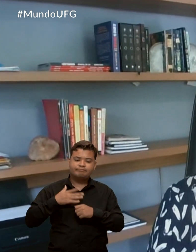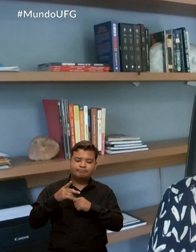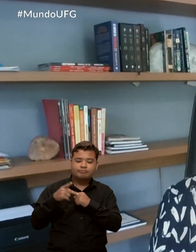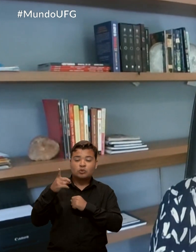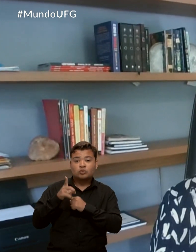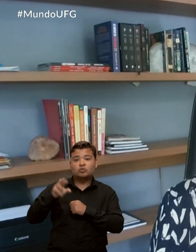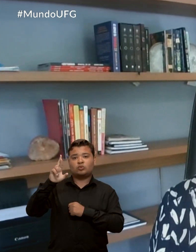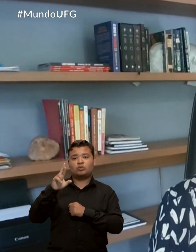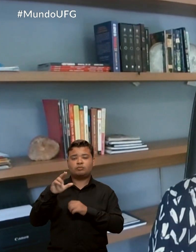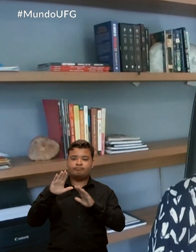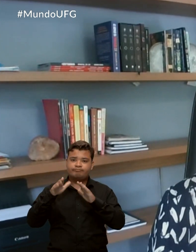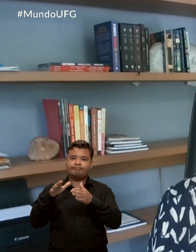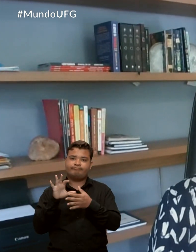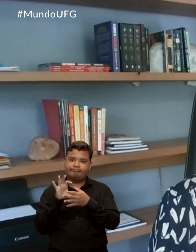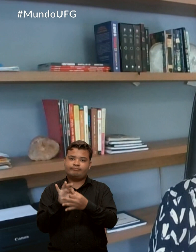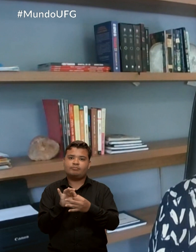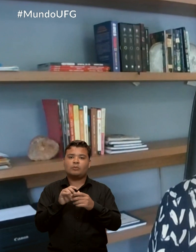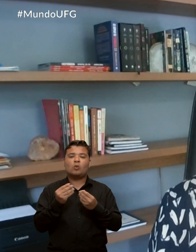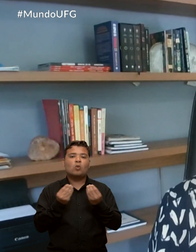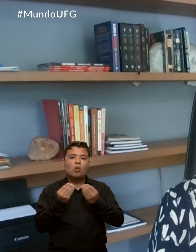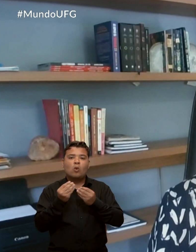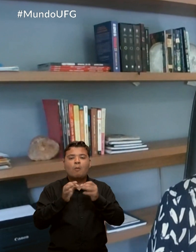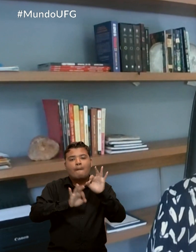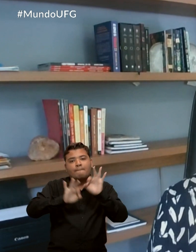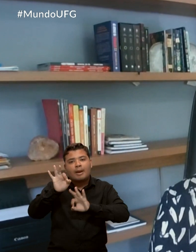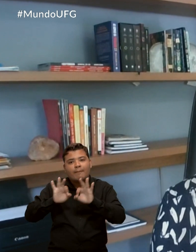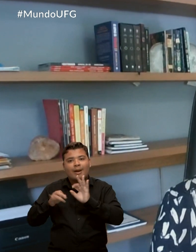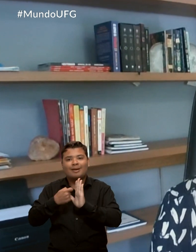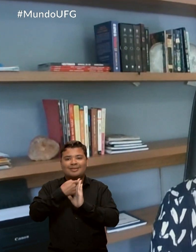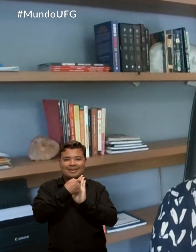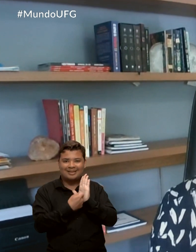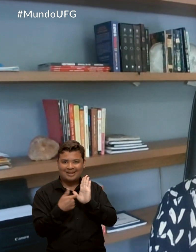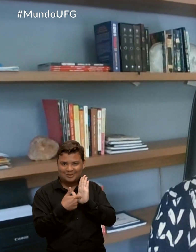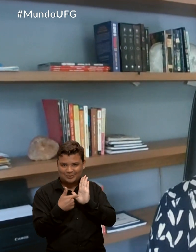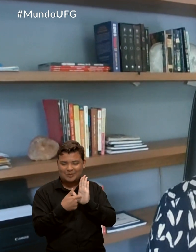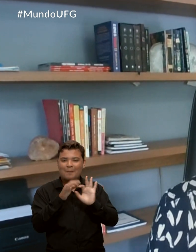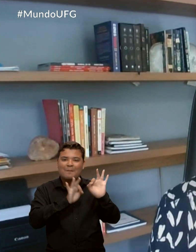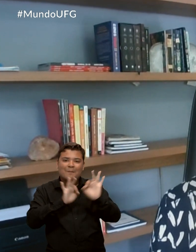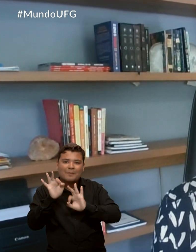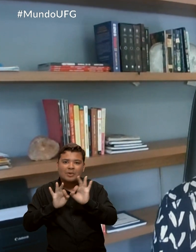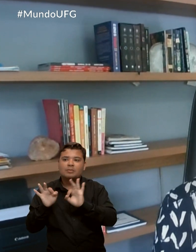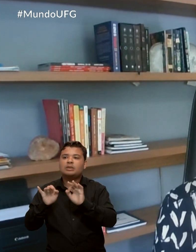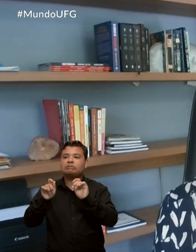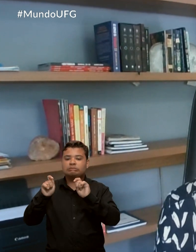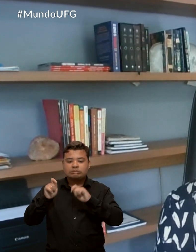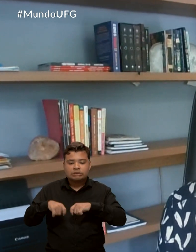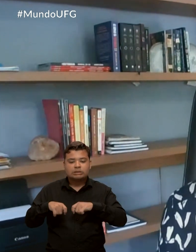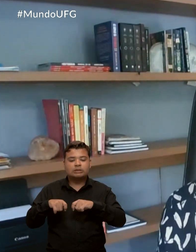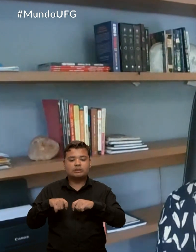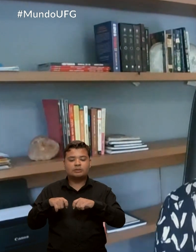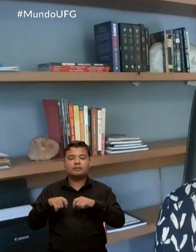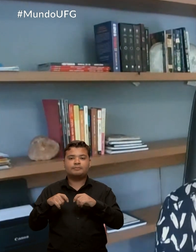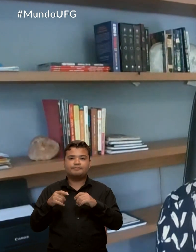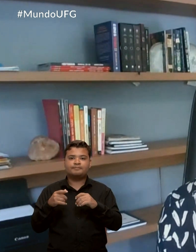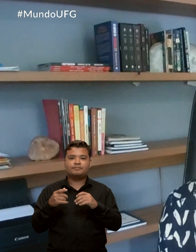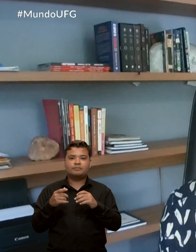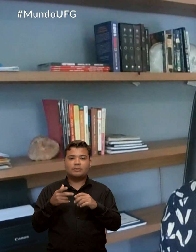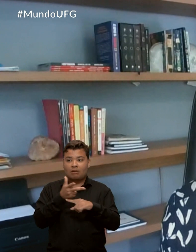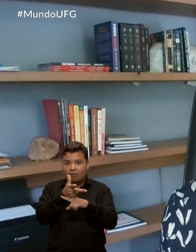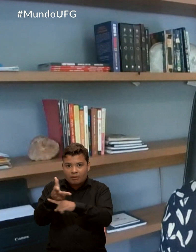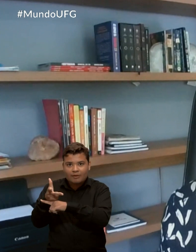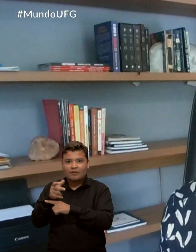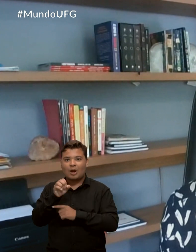o preparo dos textos para a série da Odisseia que a